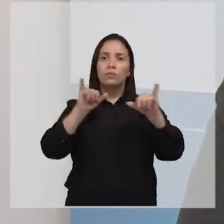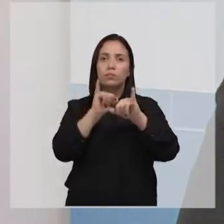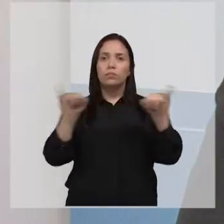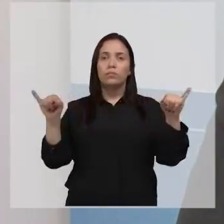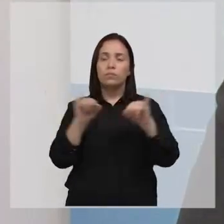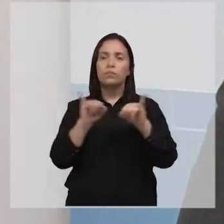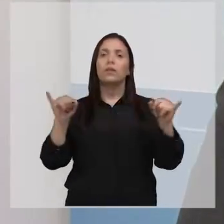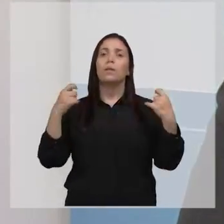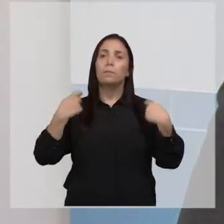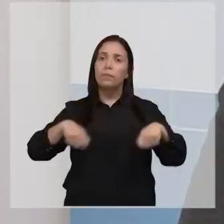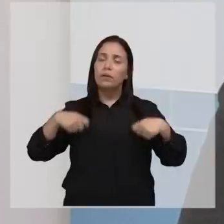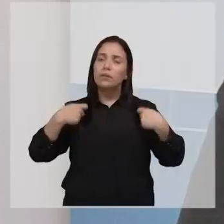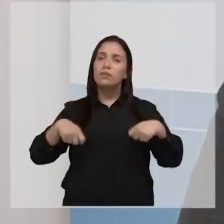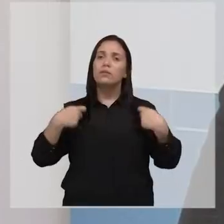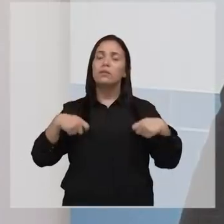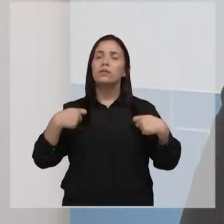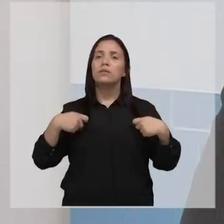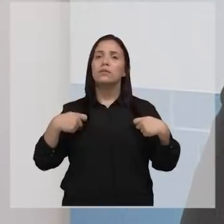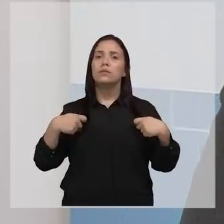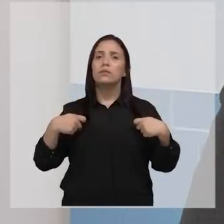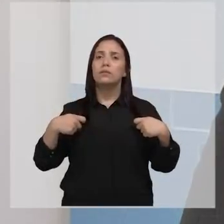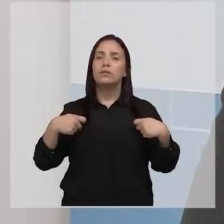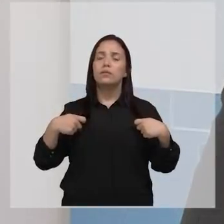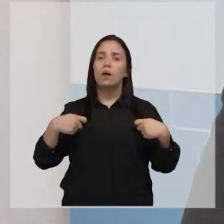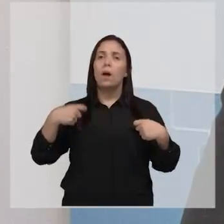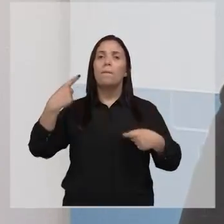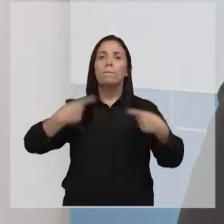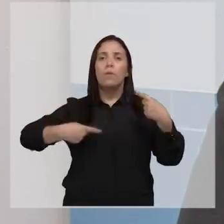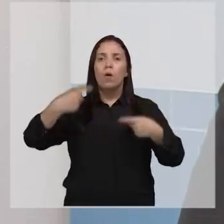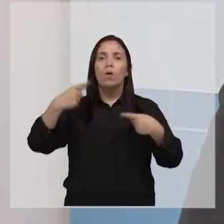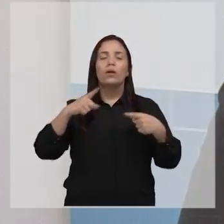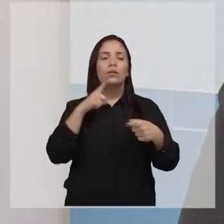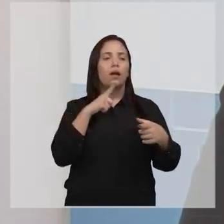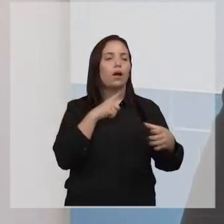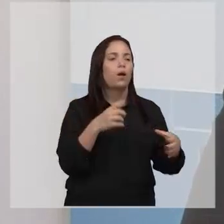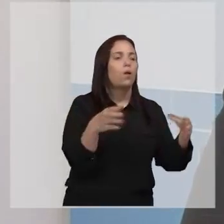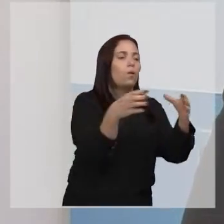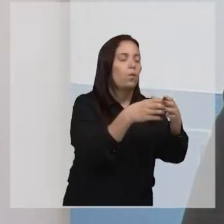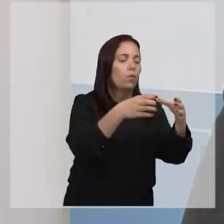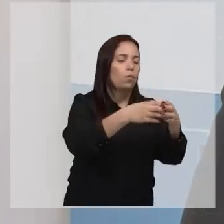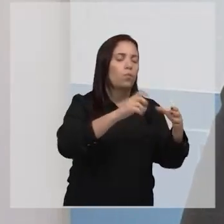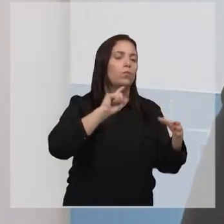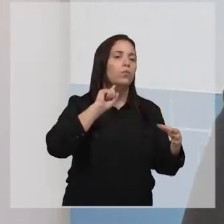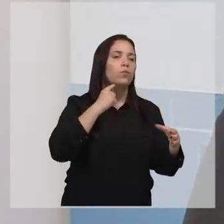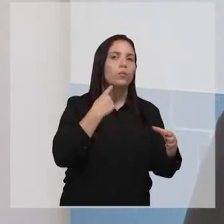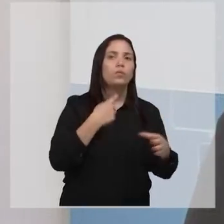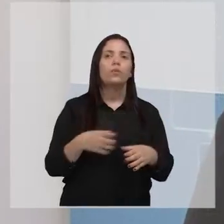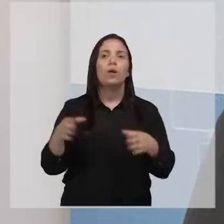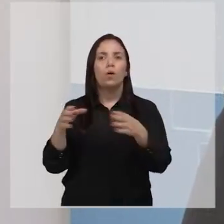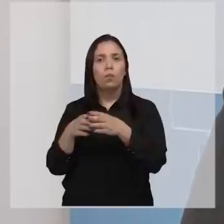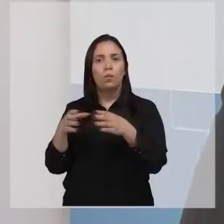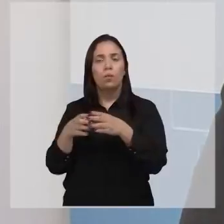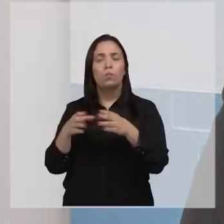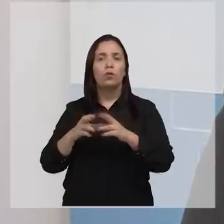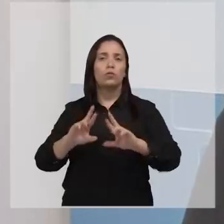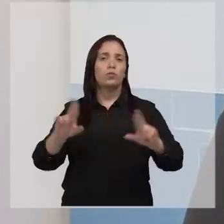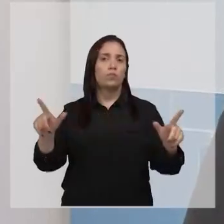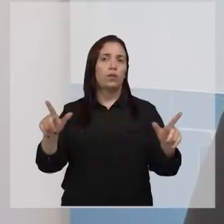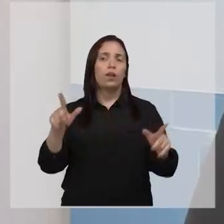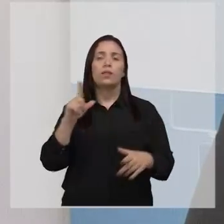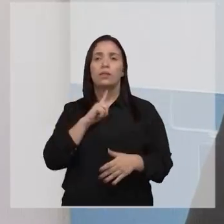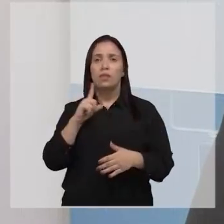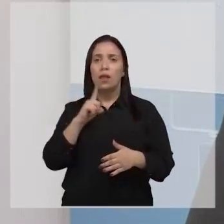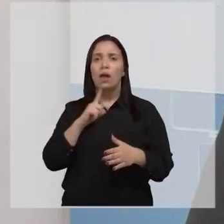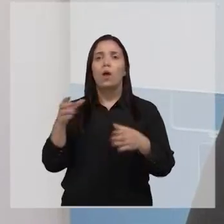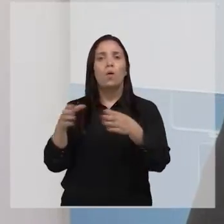que ela divulgue tudo que é divulgado sobre os políticos que estão, mas que elas resguardem, pelo menos falem o que eu falo aqui. Existem pessoas